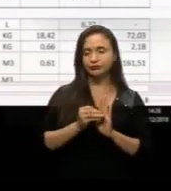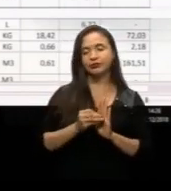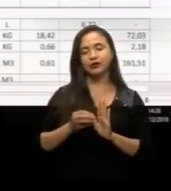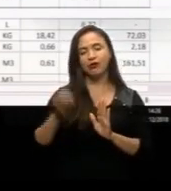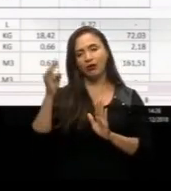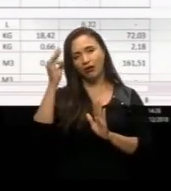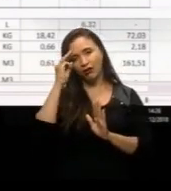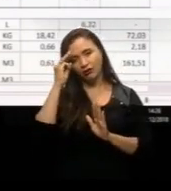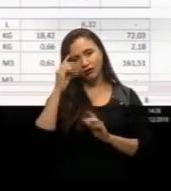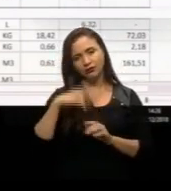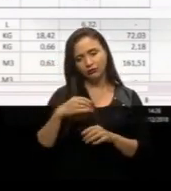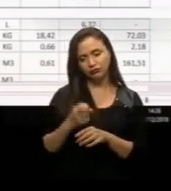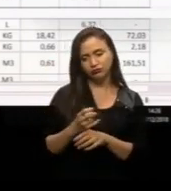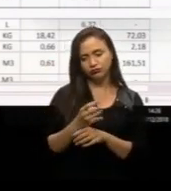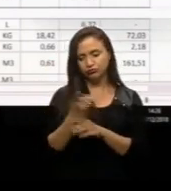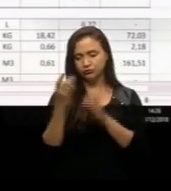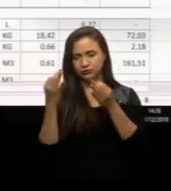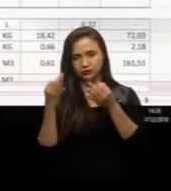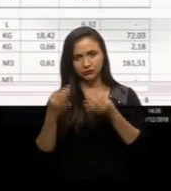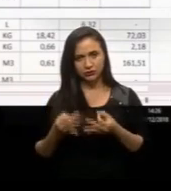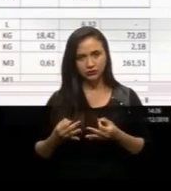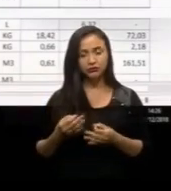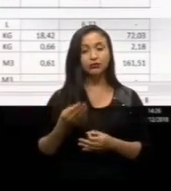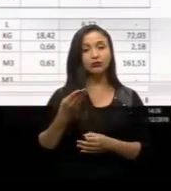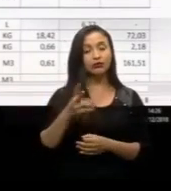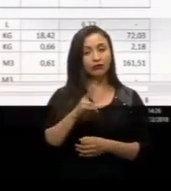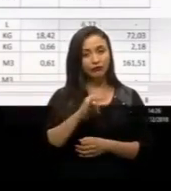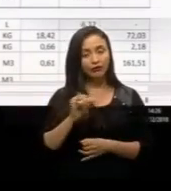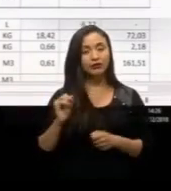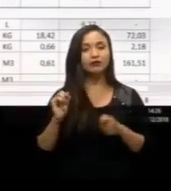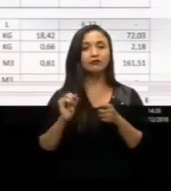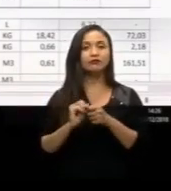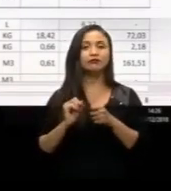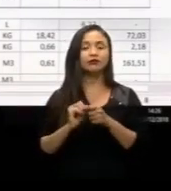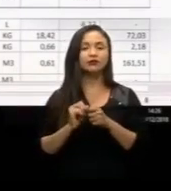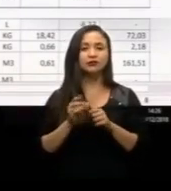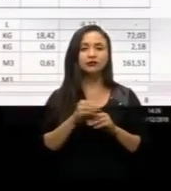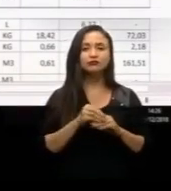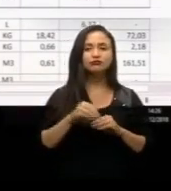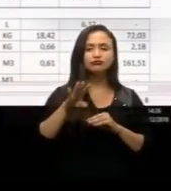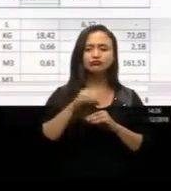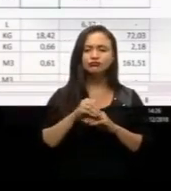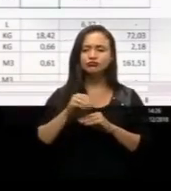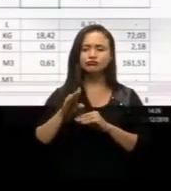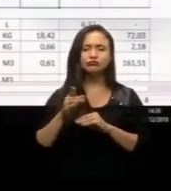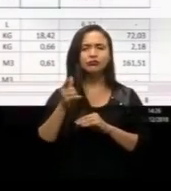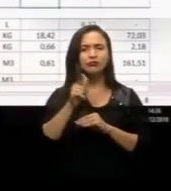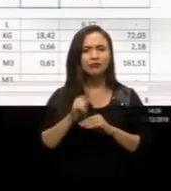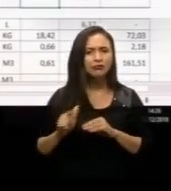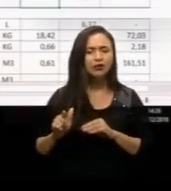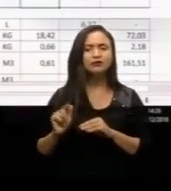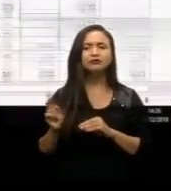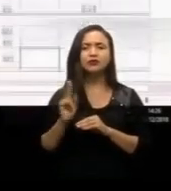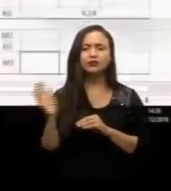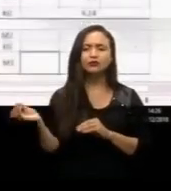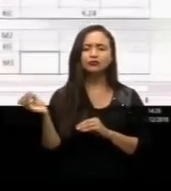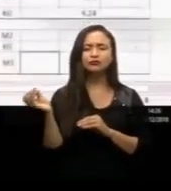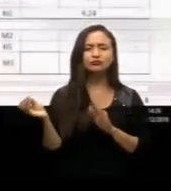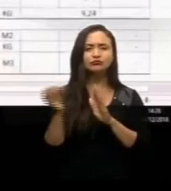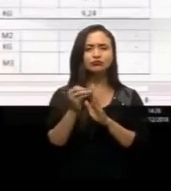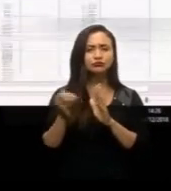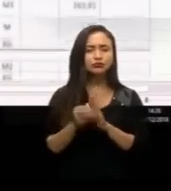os quantitativos, tudo certinho. Você vai fazer o lançamento e o cálculo dos quantitativos aqui.